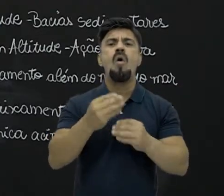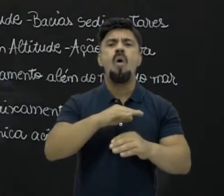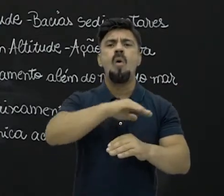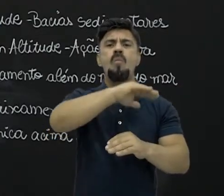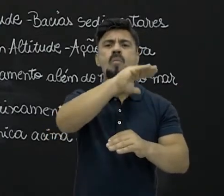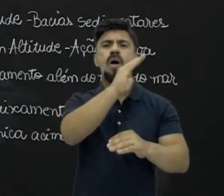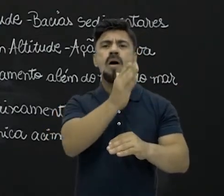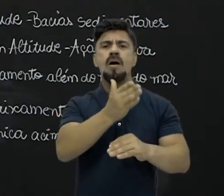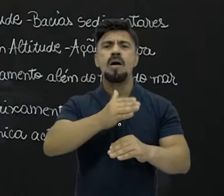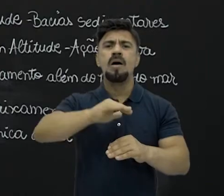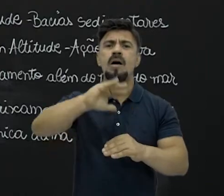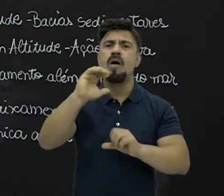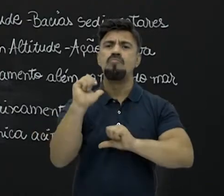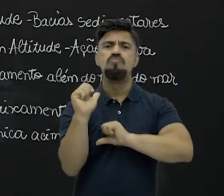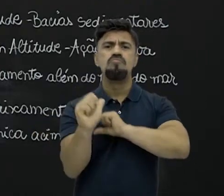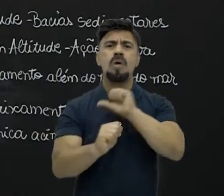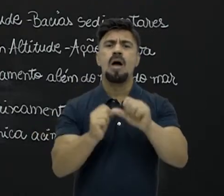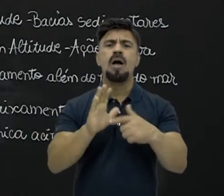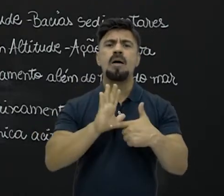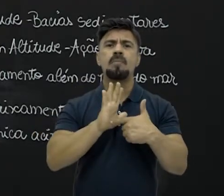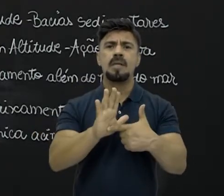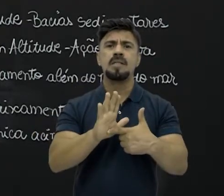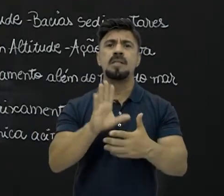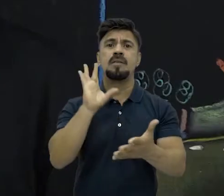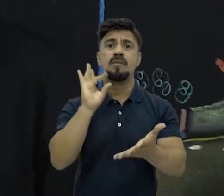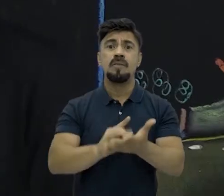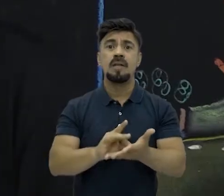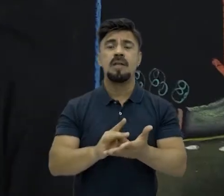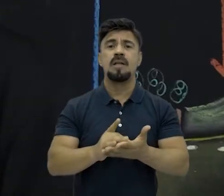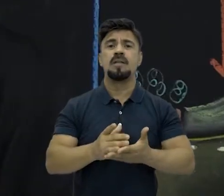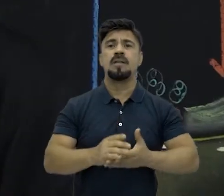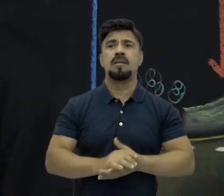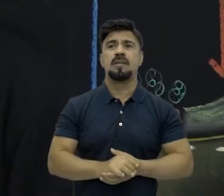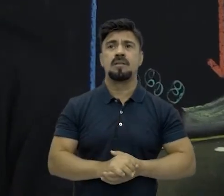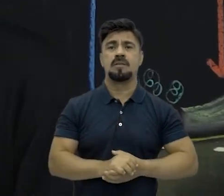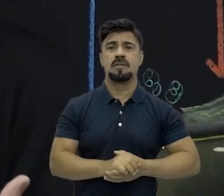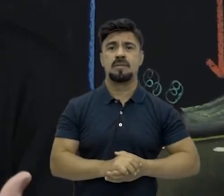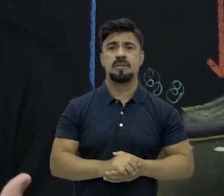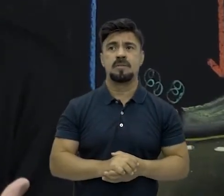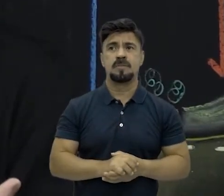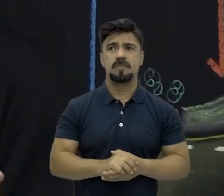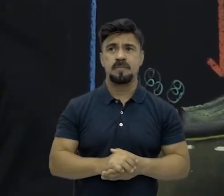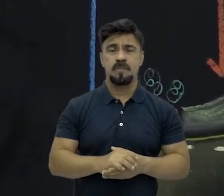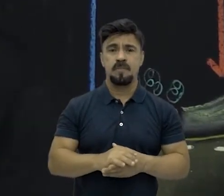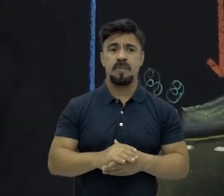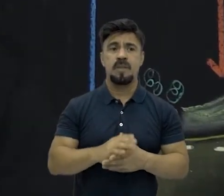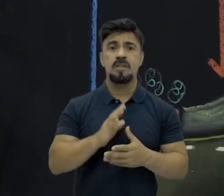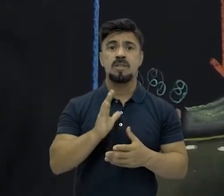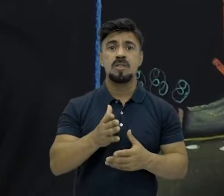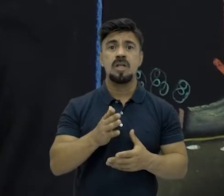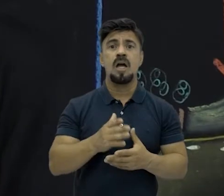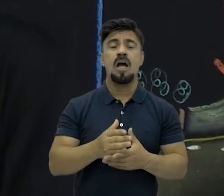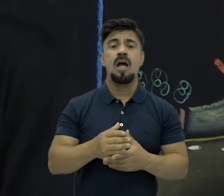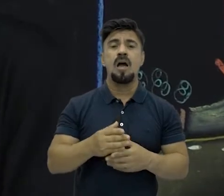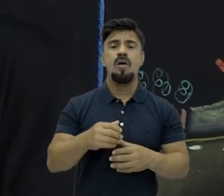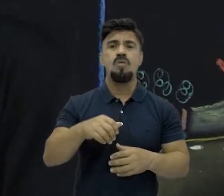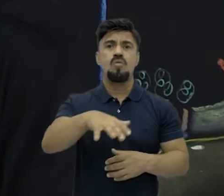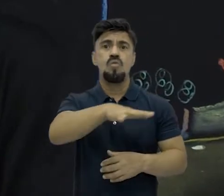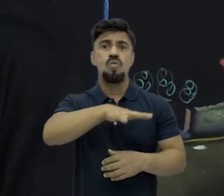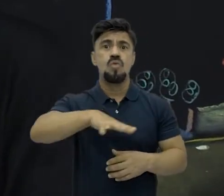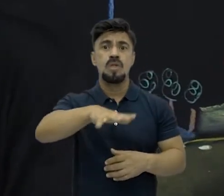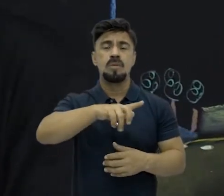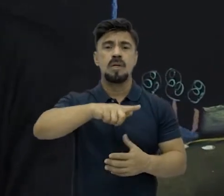ela está transformada e como que ela se apresenta de fato na paisagem. Lembra da paisagem? Que é aquela parte do espaço geográfico do